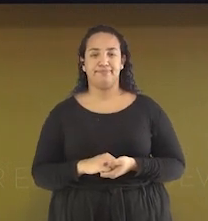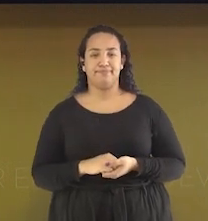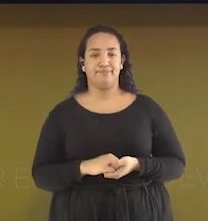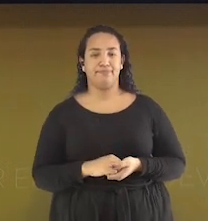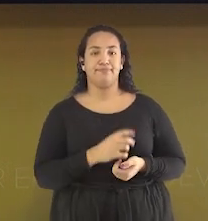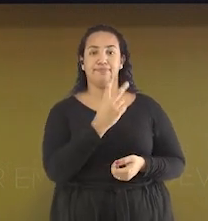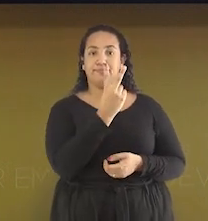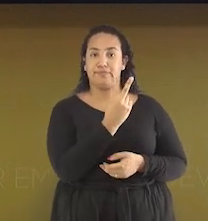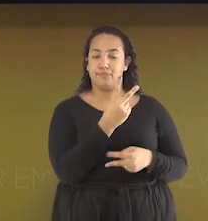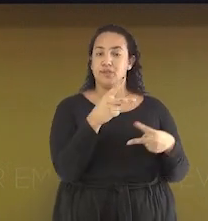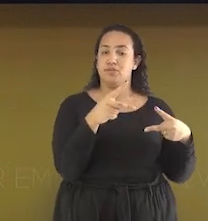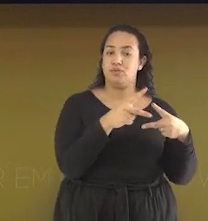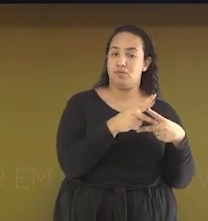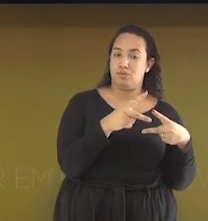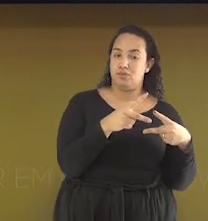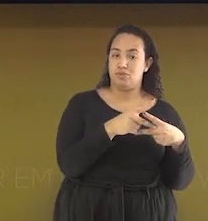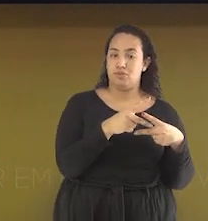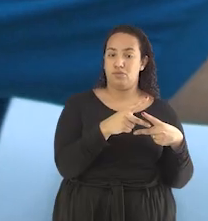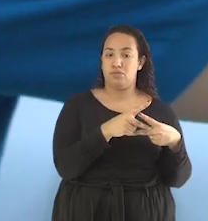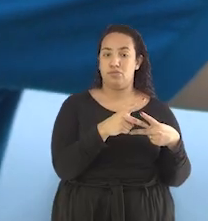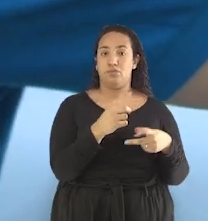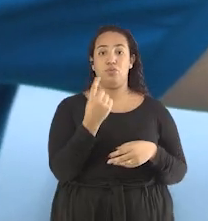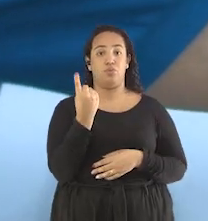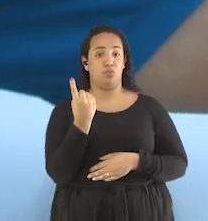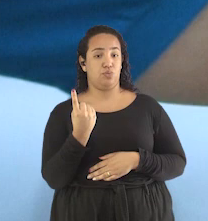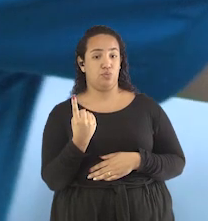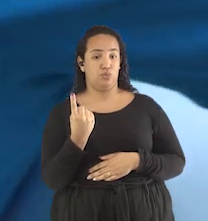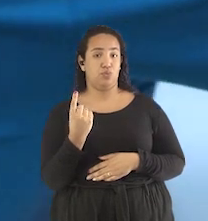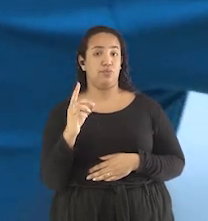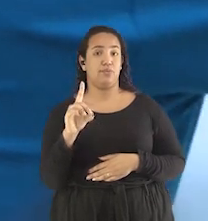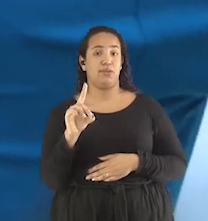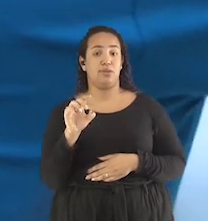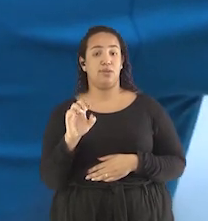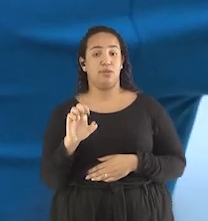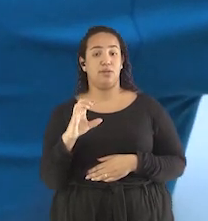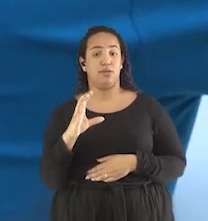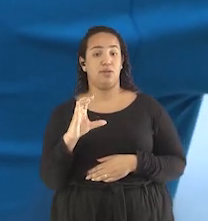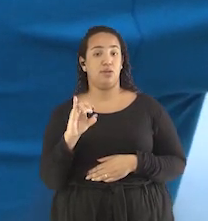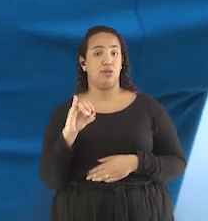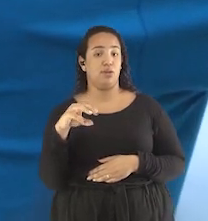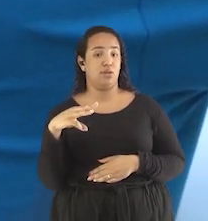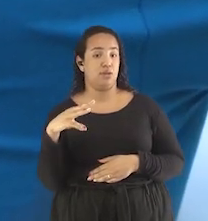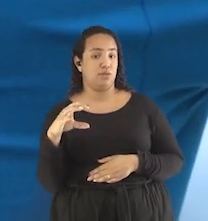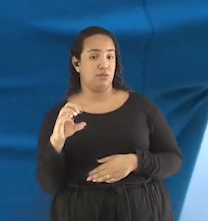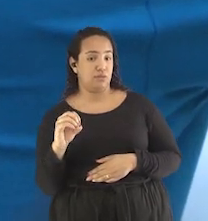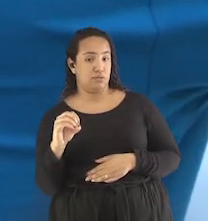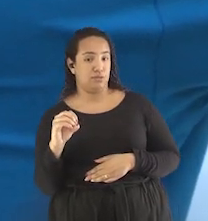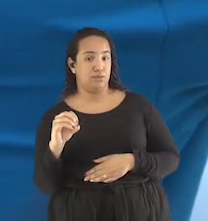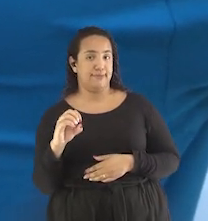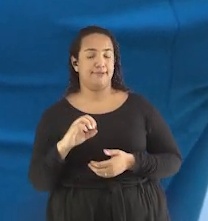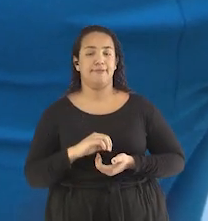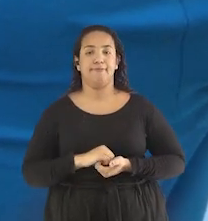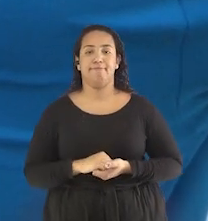vírgula. 2 inteiros e 1